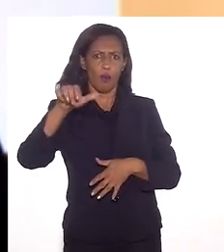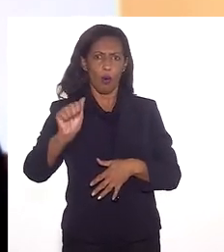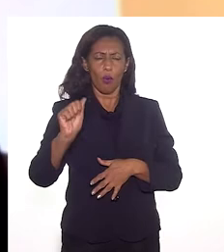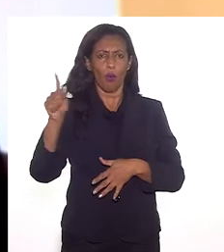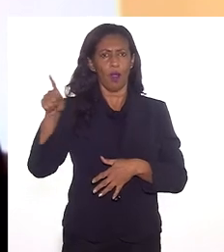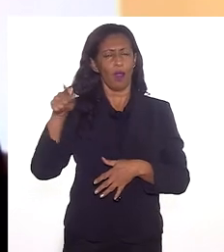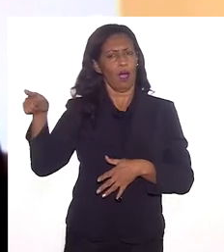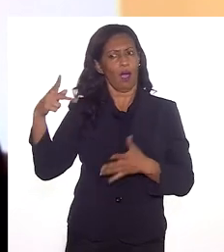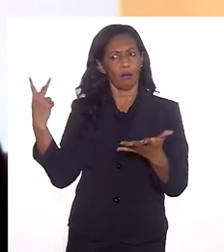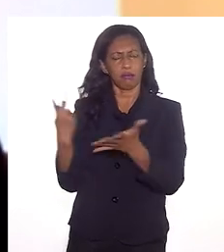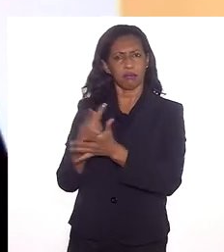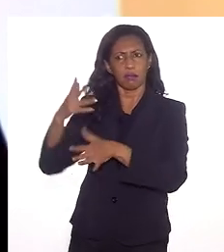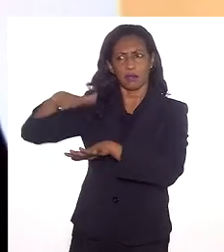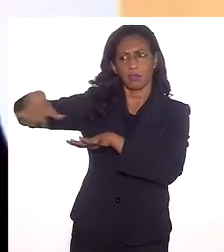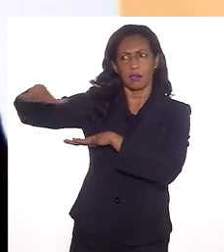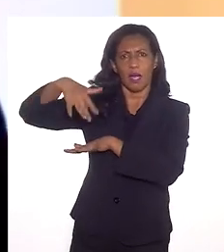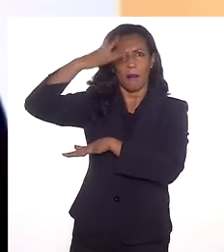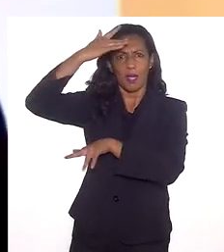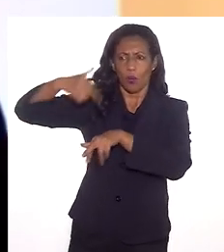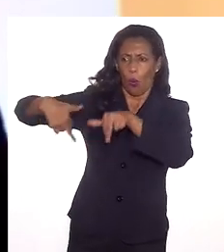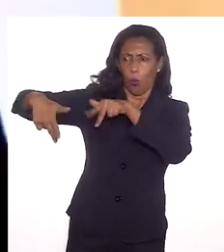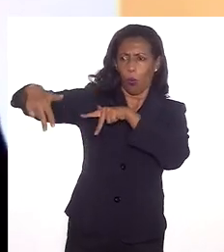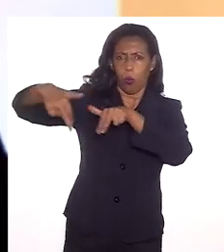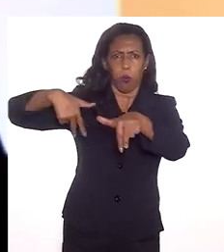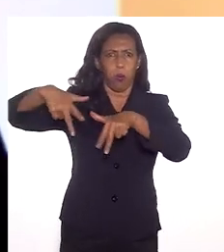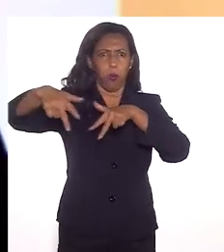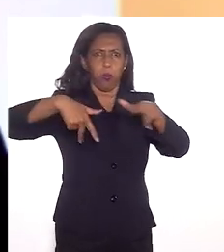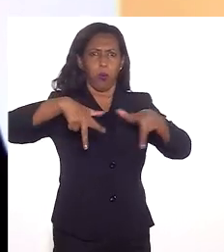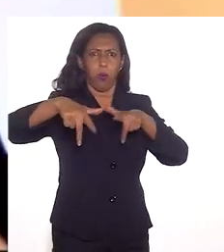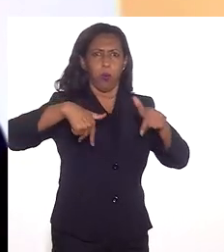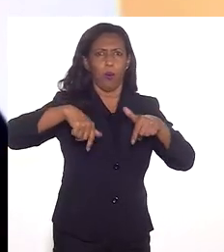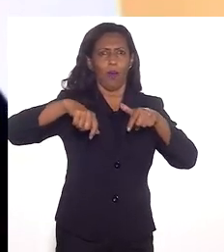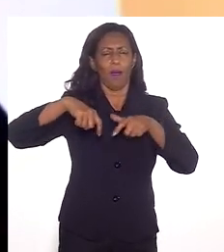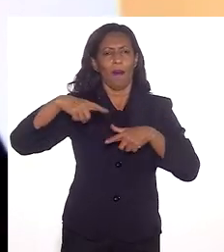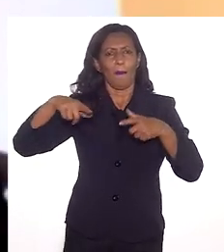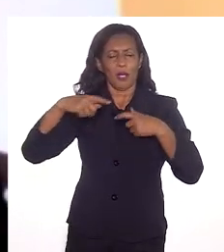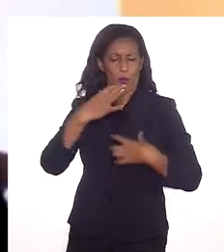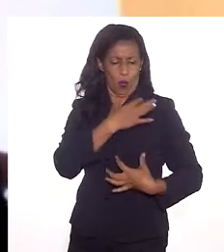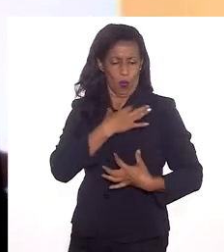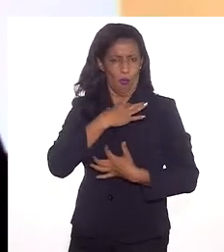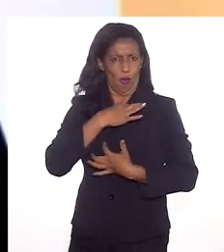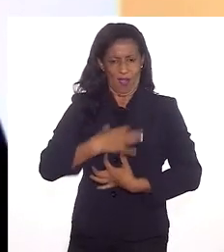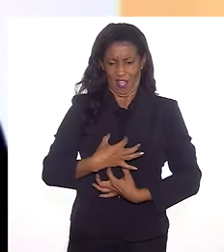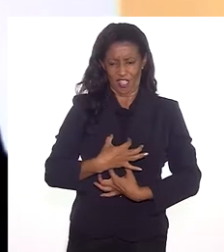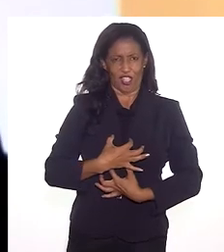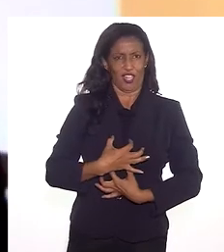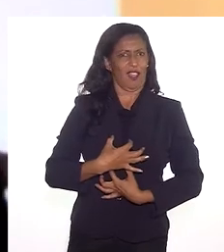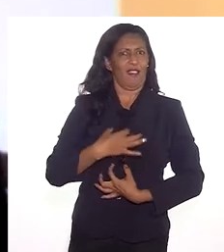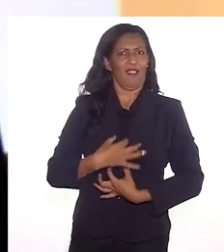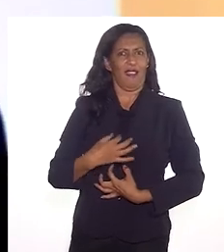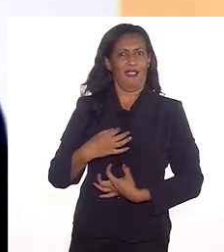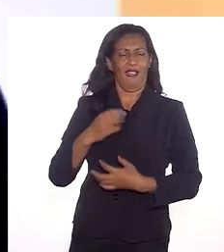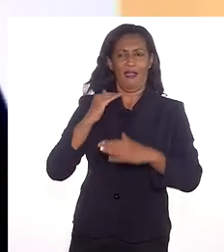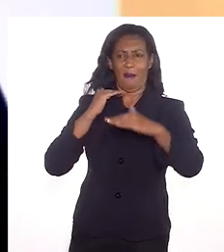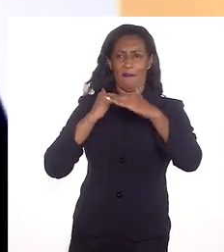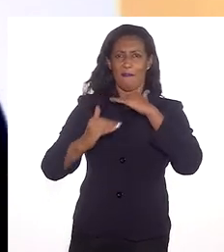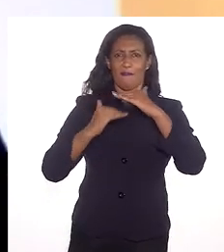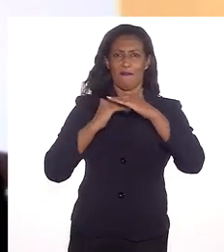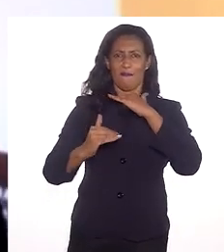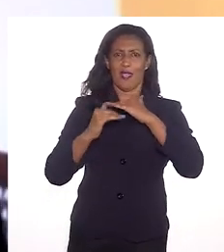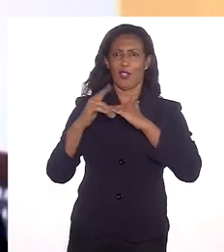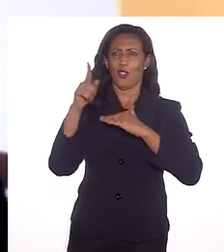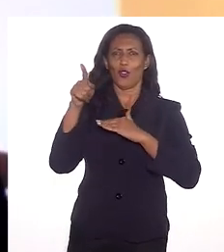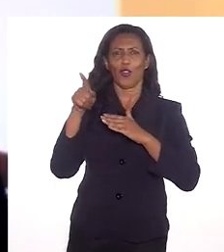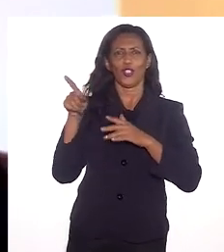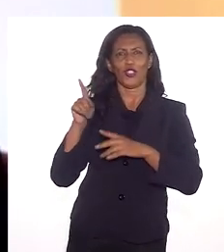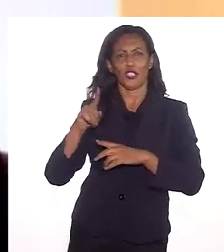andava e respirava na cidade tinha gente andando para lá e para cá a parashá do evento o metrô